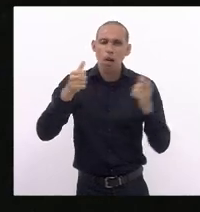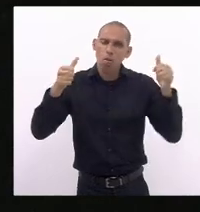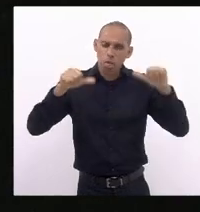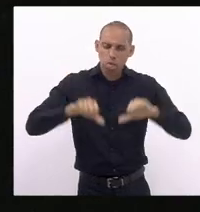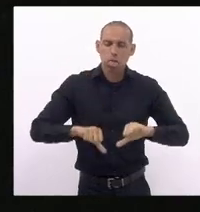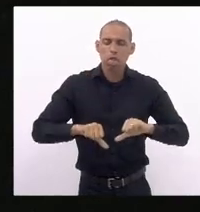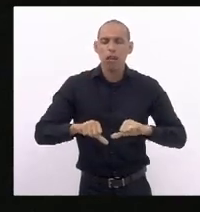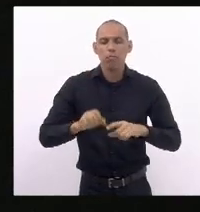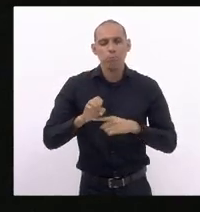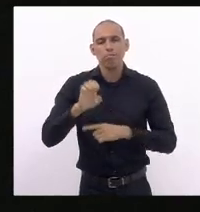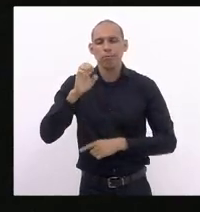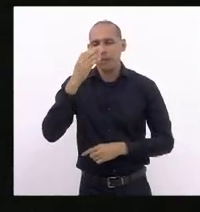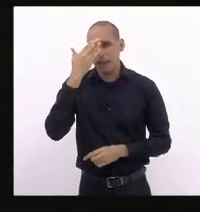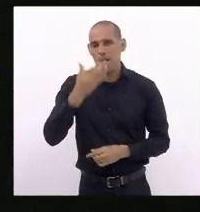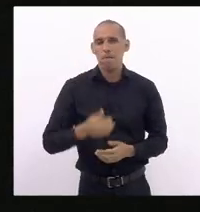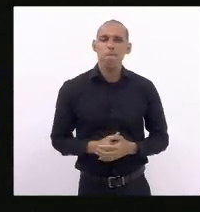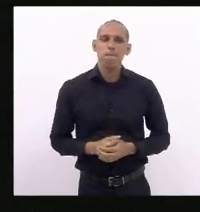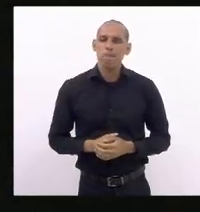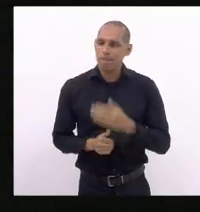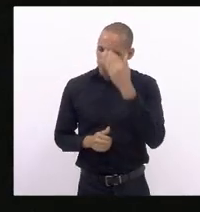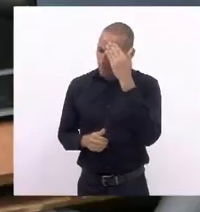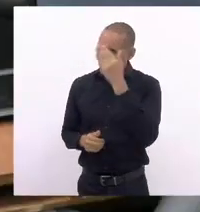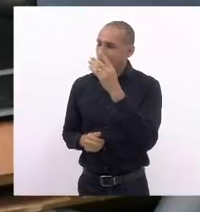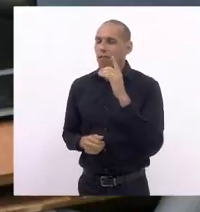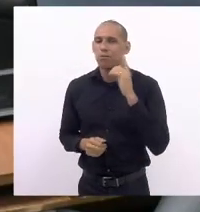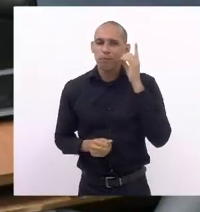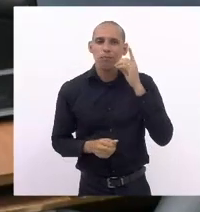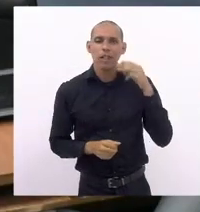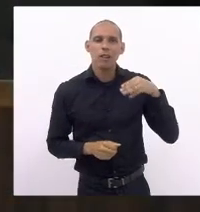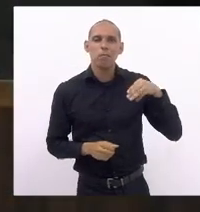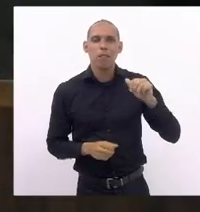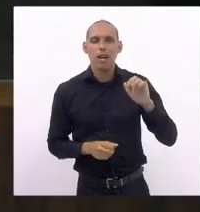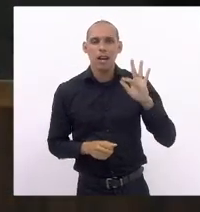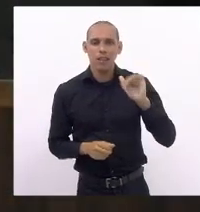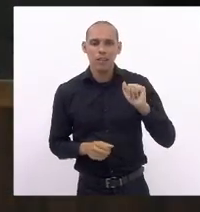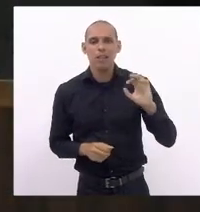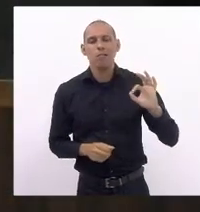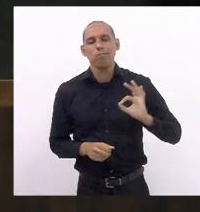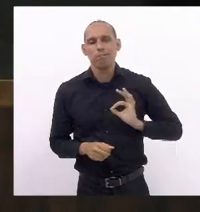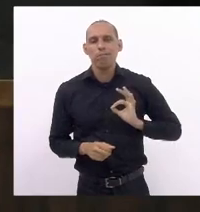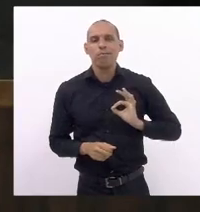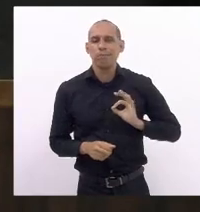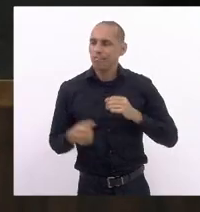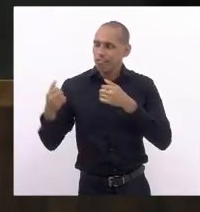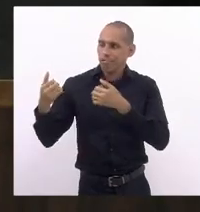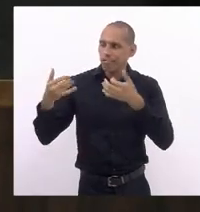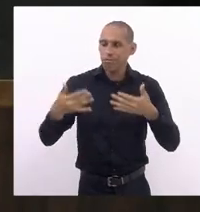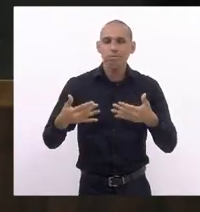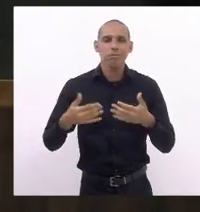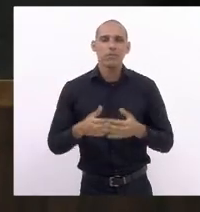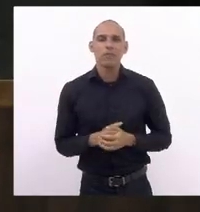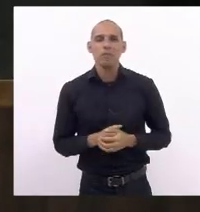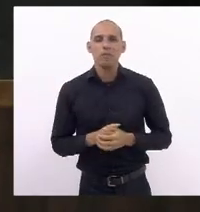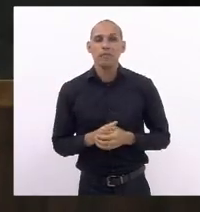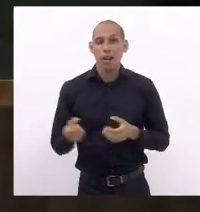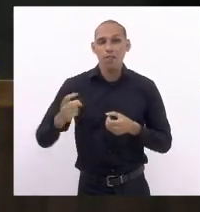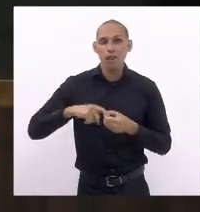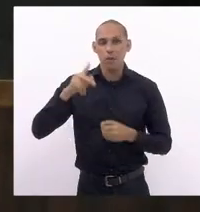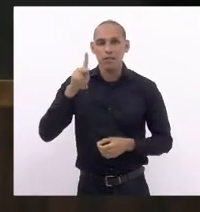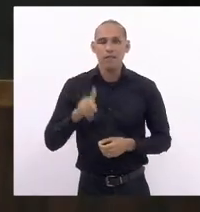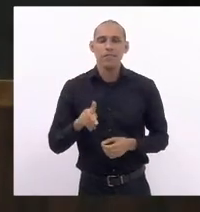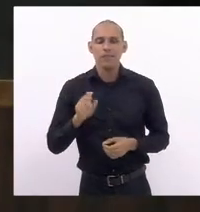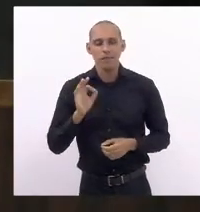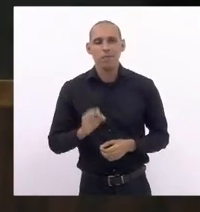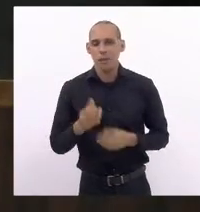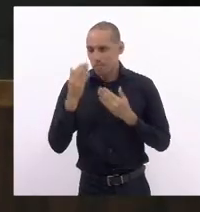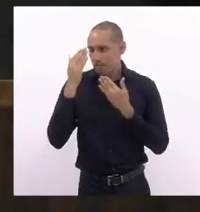Muito obrigada. Obrigado, deputada Marta Rocha, por sua manifestação. Vossa Excelência vai reassumir a presidência, não é isso?